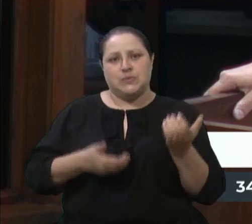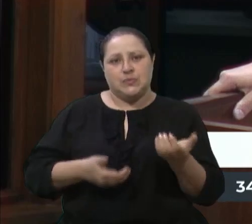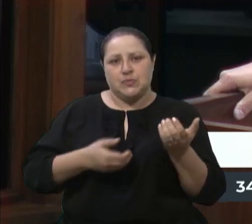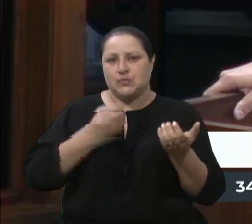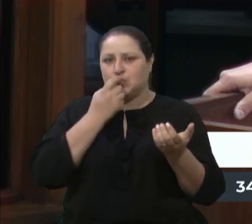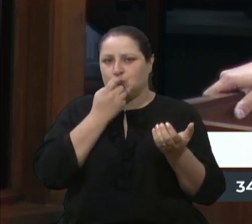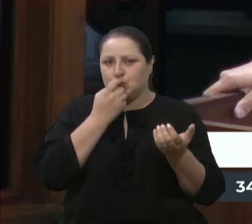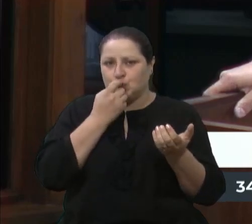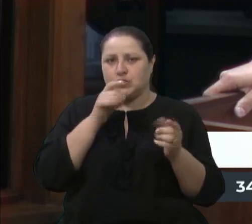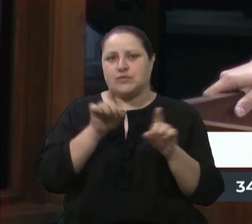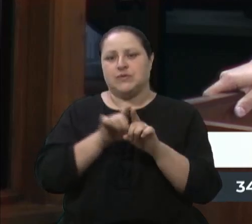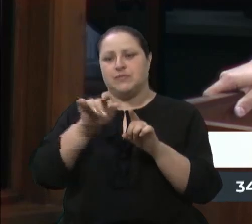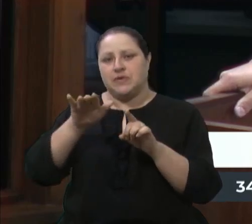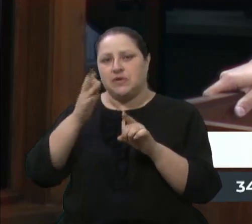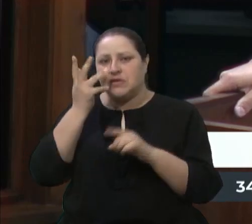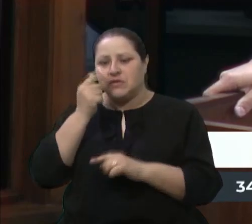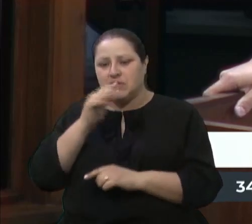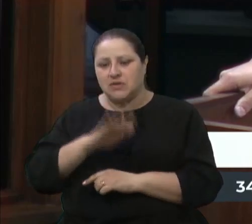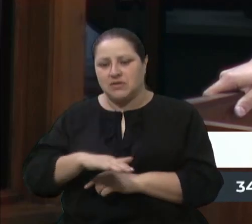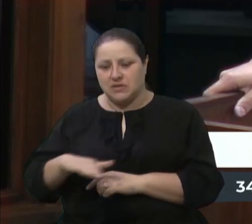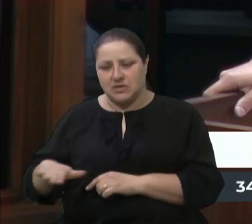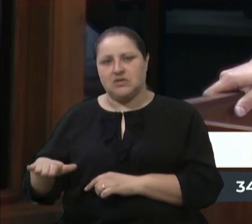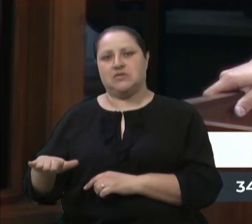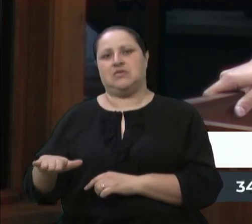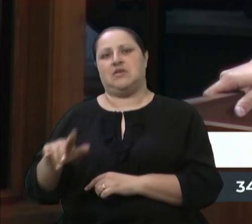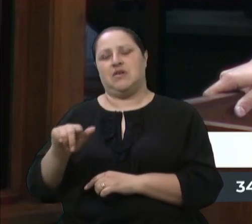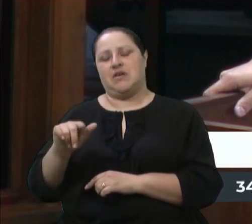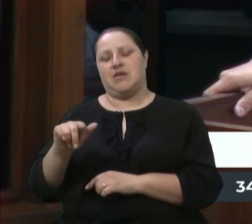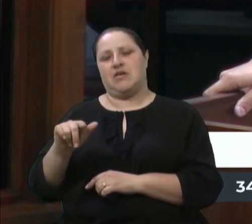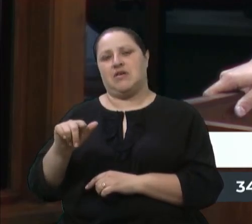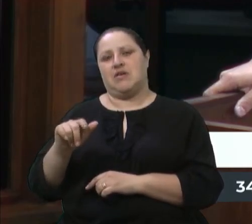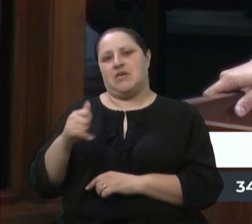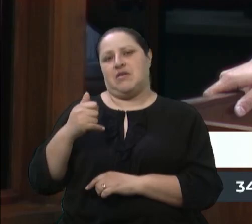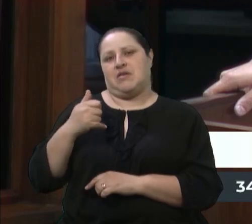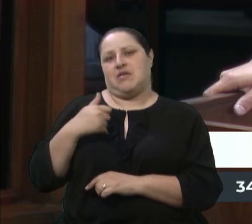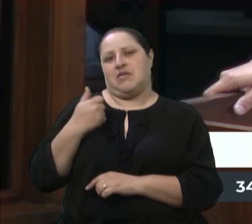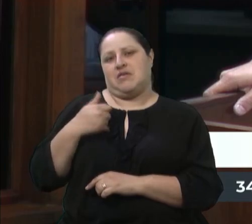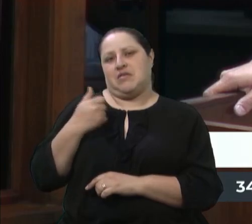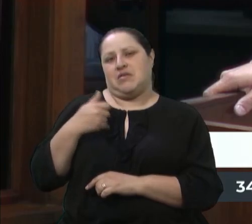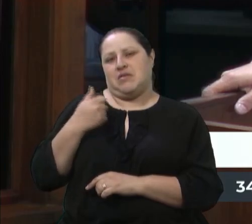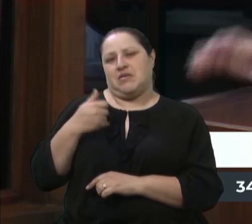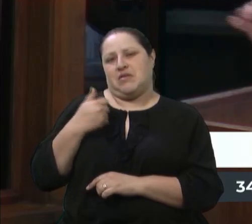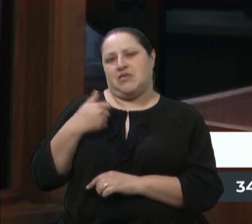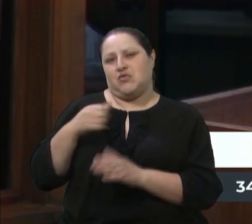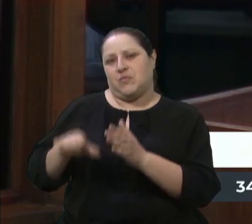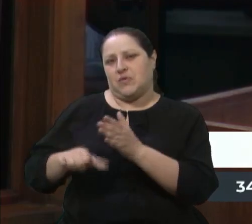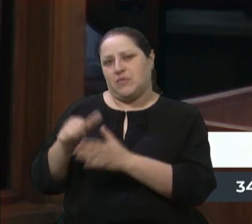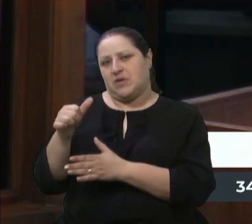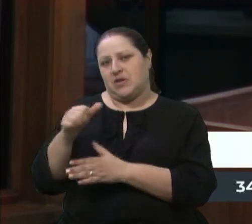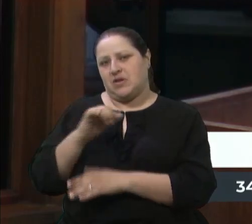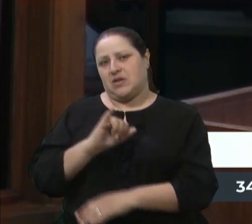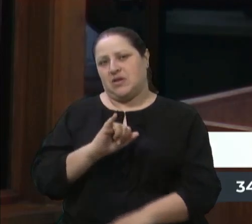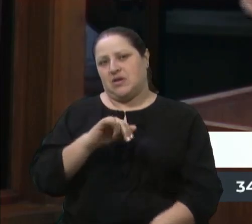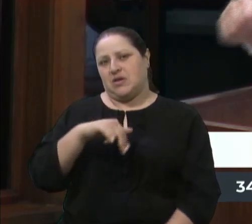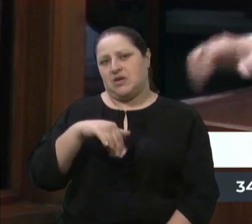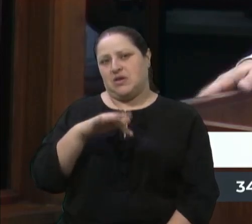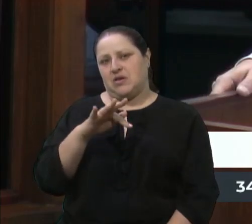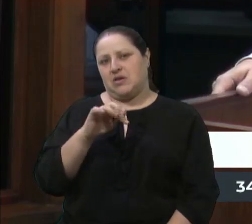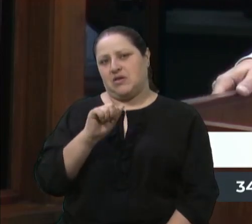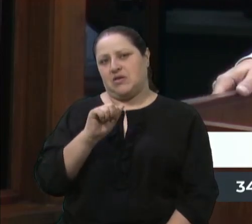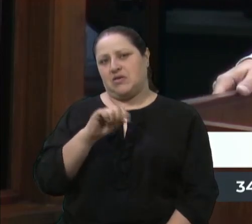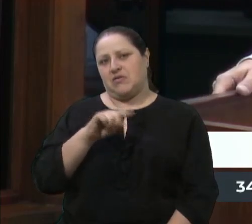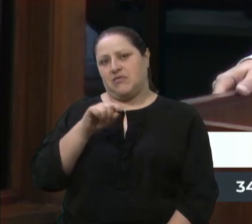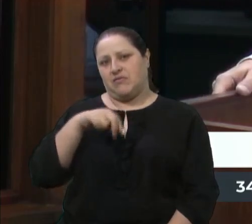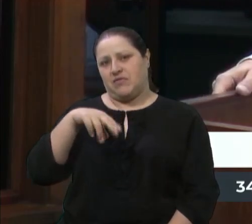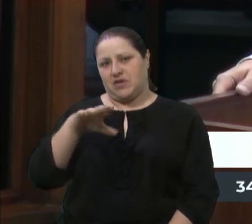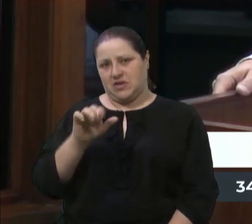crianças do que a gente chama de primeira infância, né? A discussão do direito ao brincar,